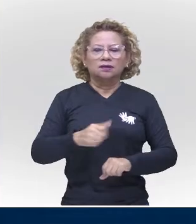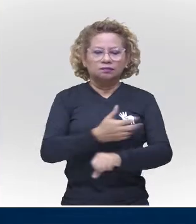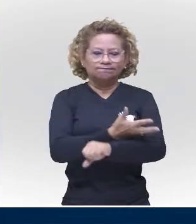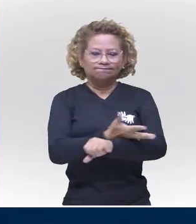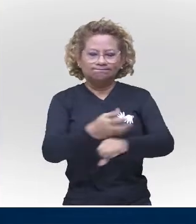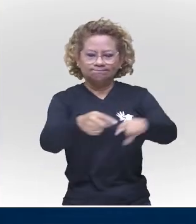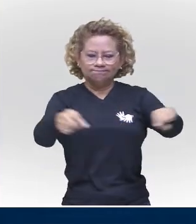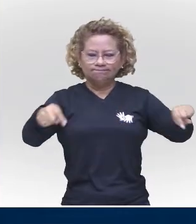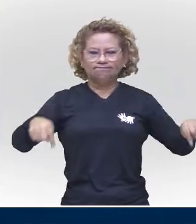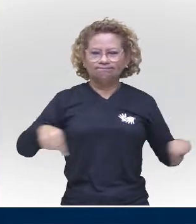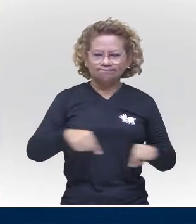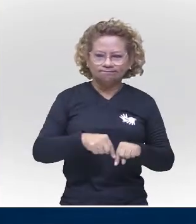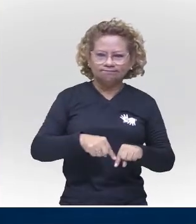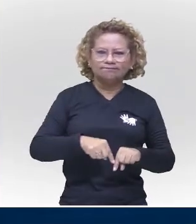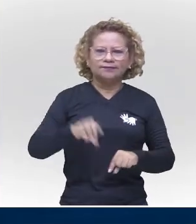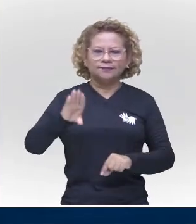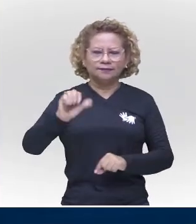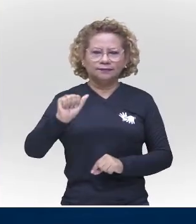areia,